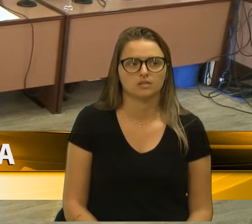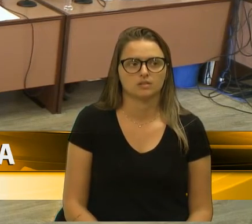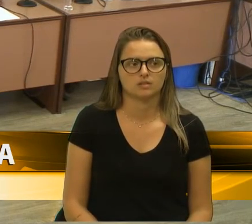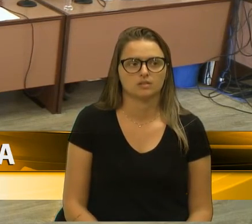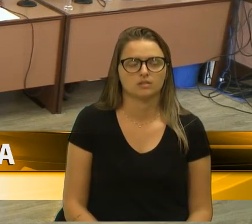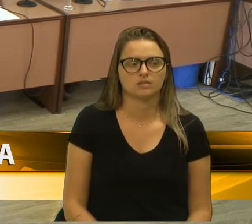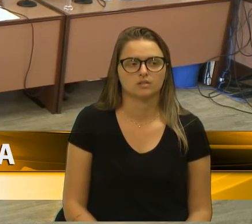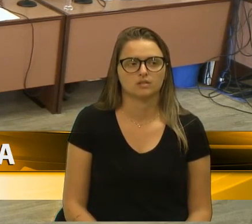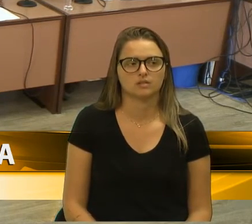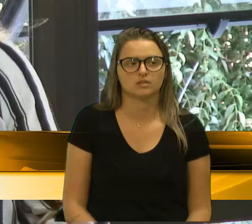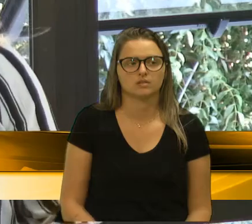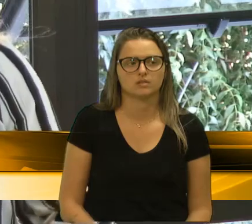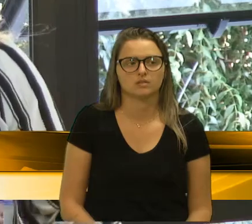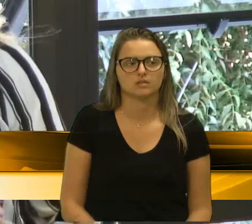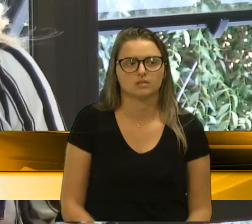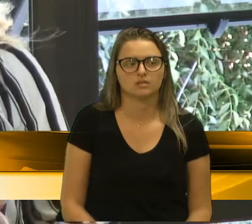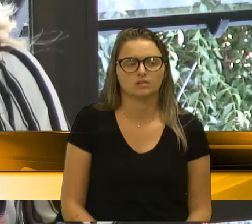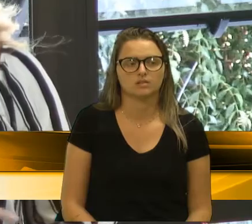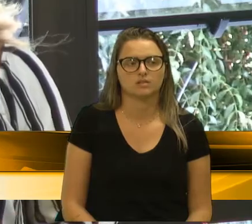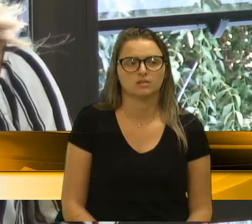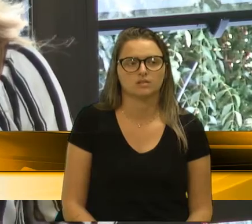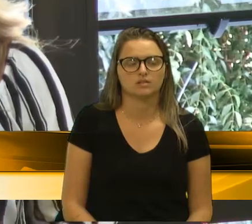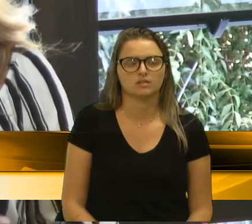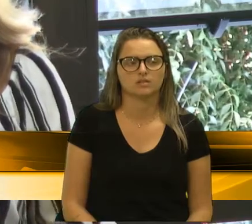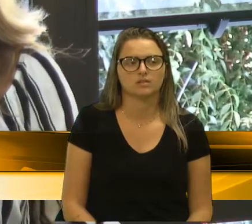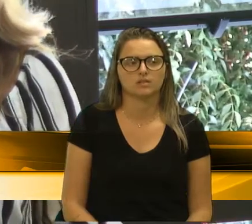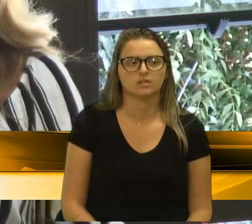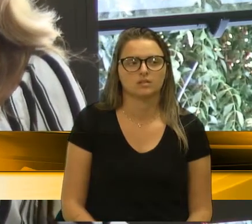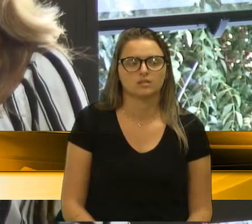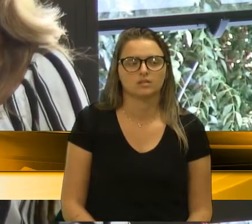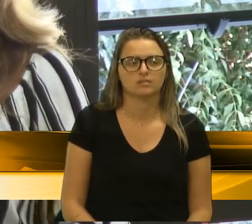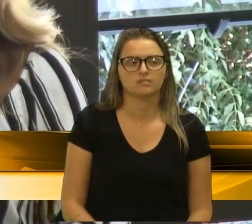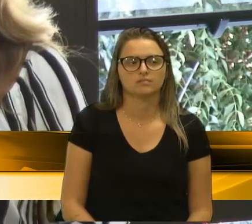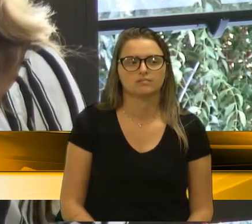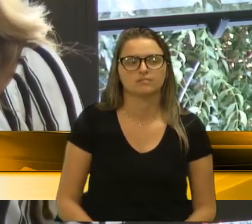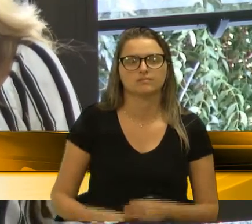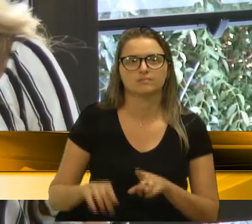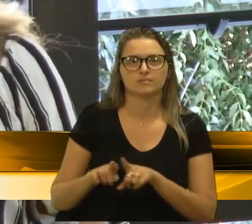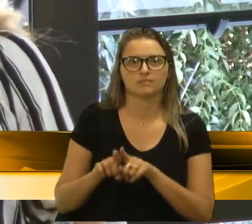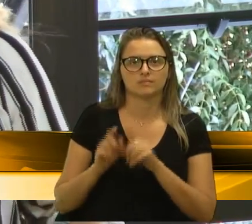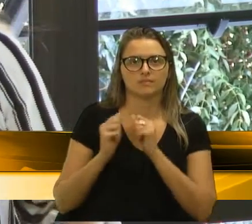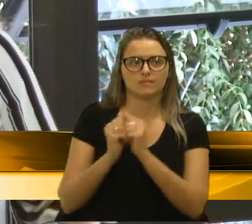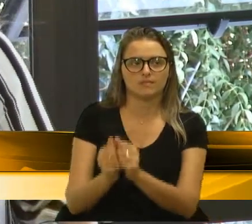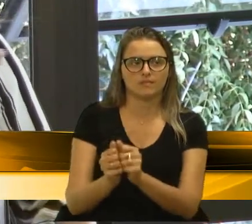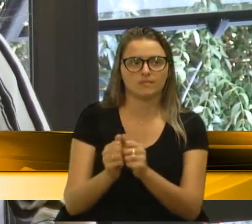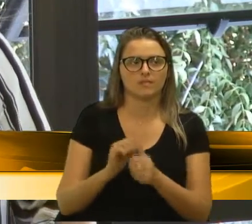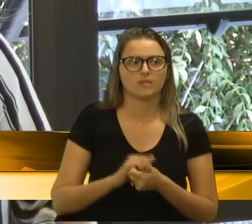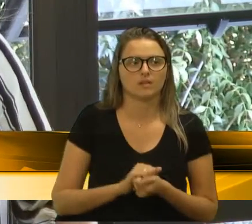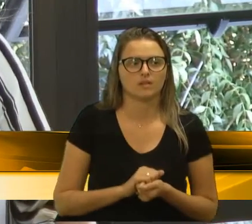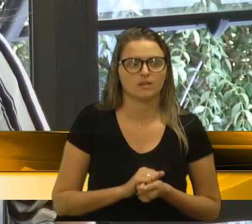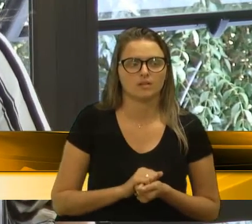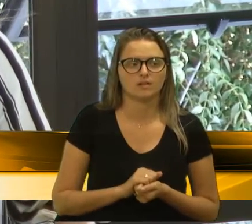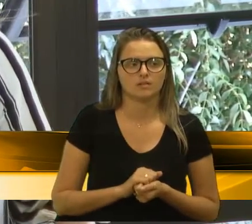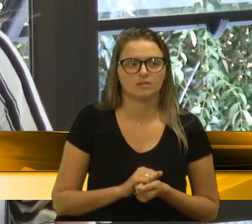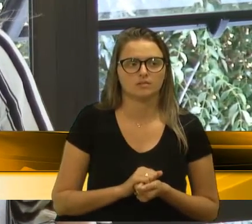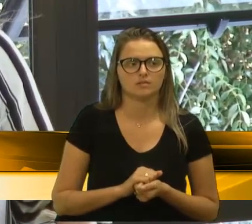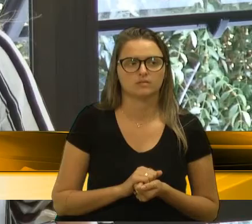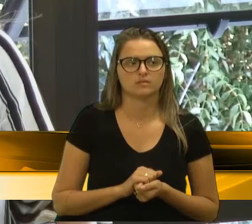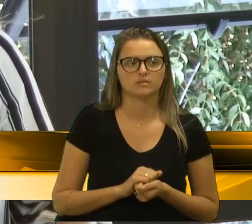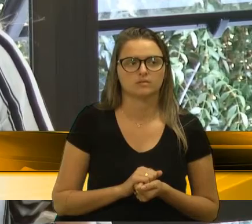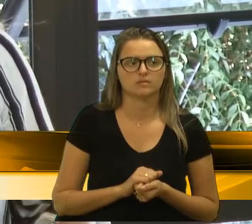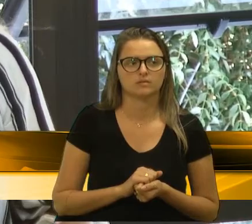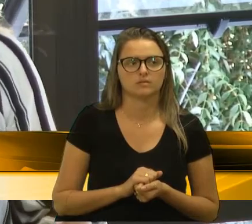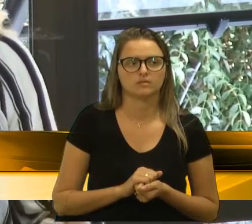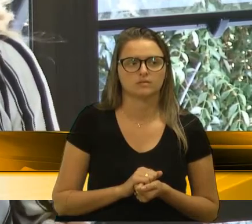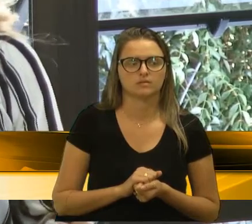finalizar, eu sugiro que todos nós, vereadores, divulguemos nas nossas redes o acesso à página da Secretaria